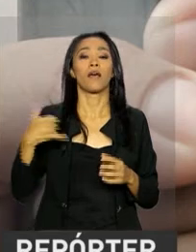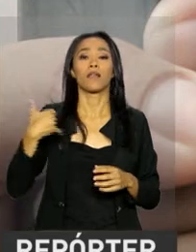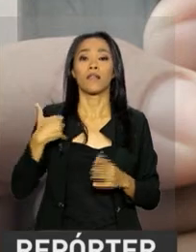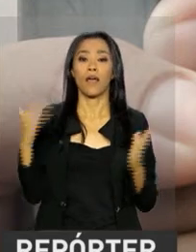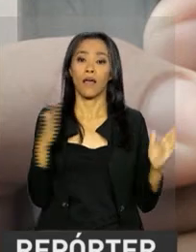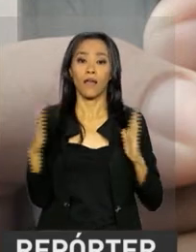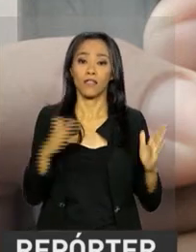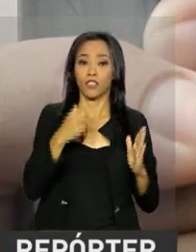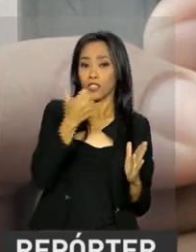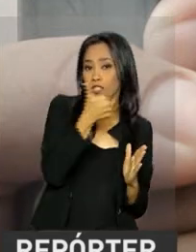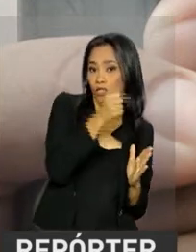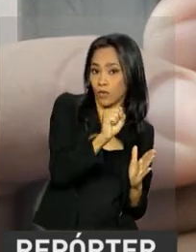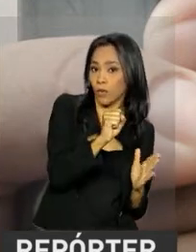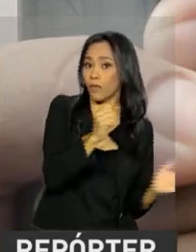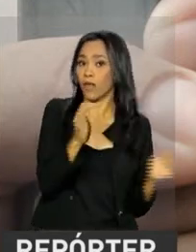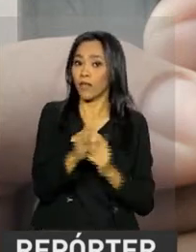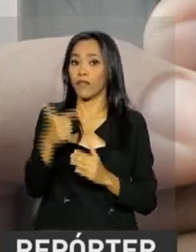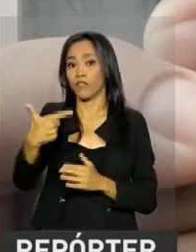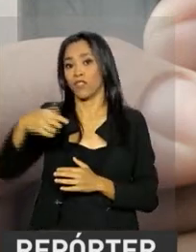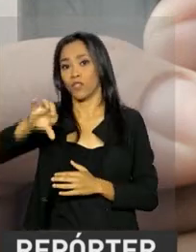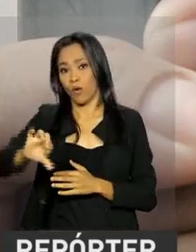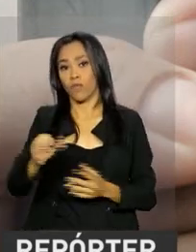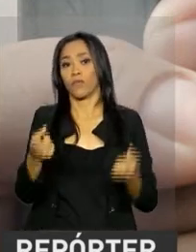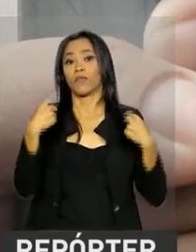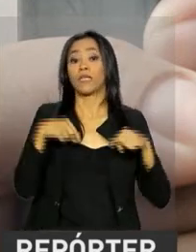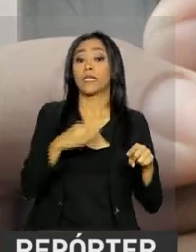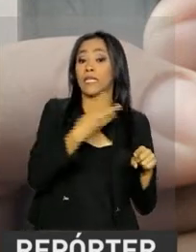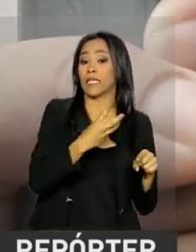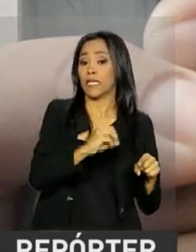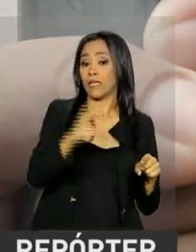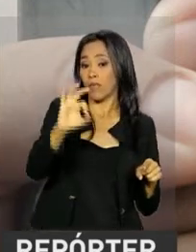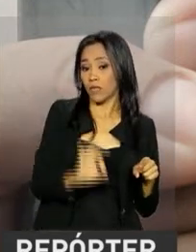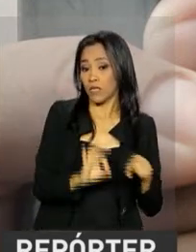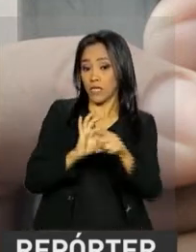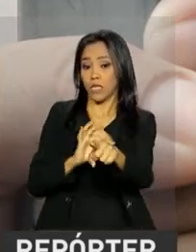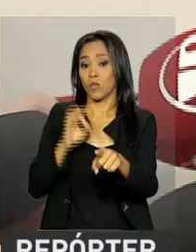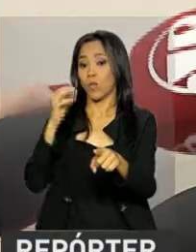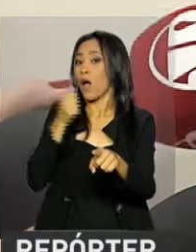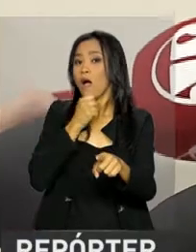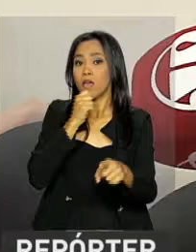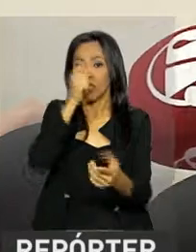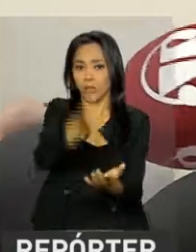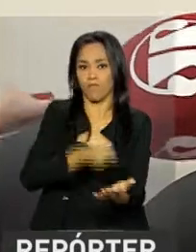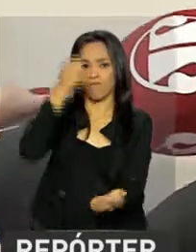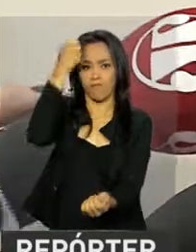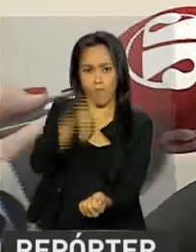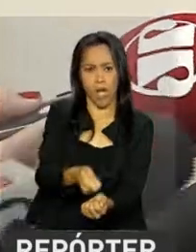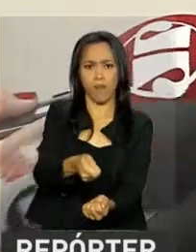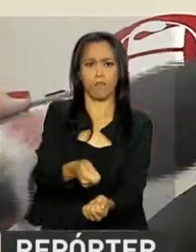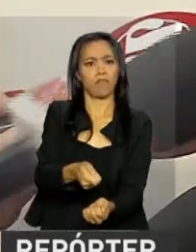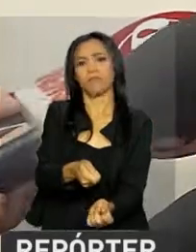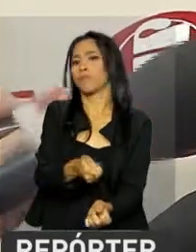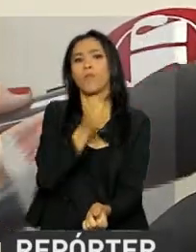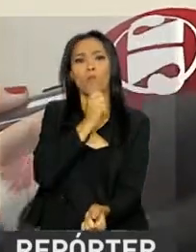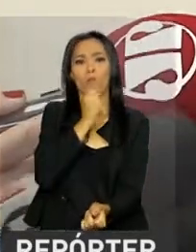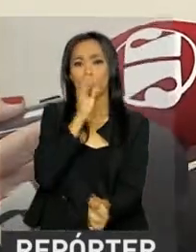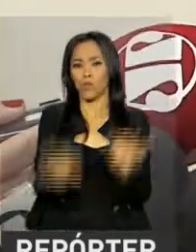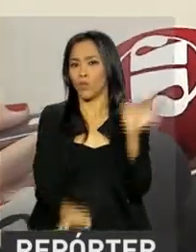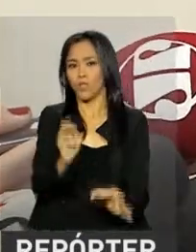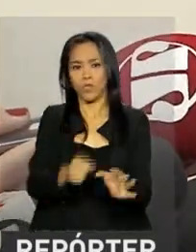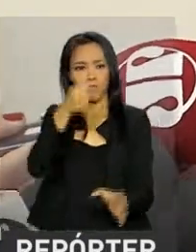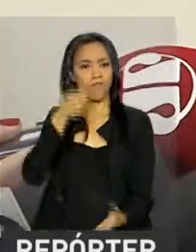e 29 anos e cerca de 30% ainda não possui condenação a minha intenção a priori é